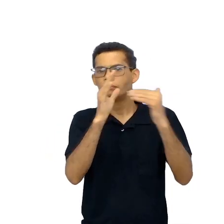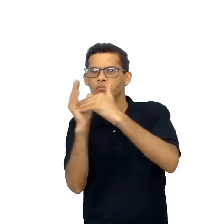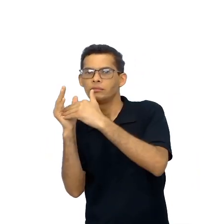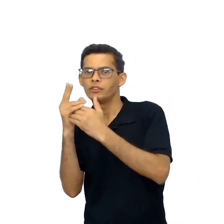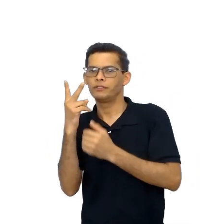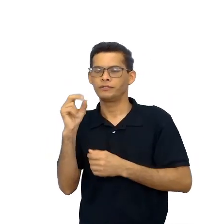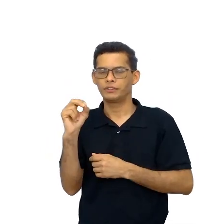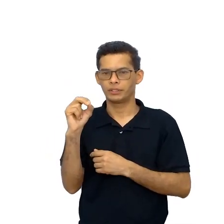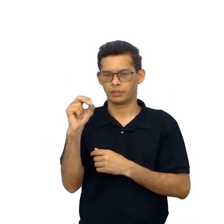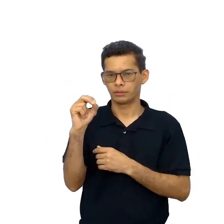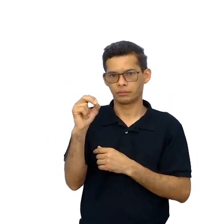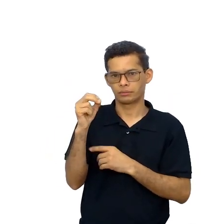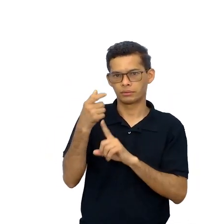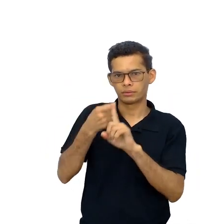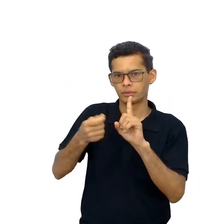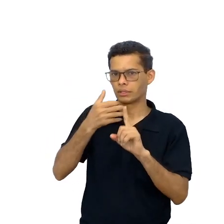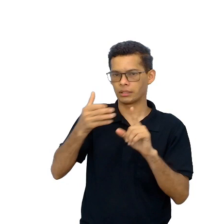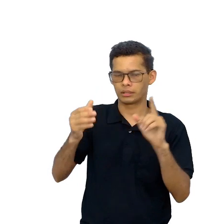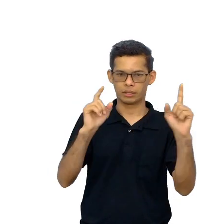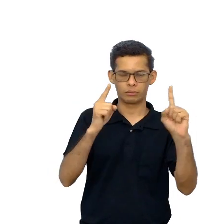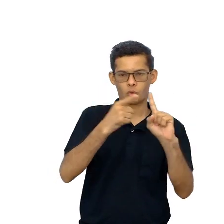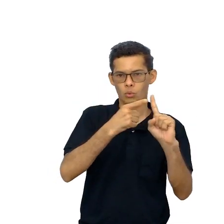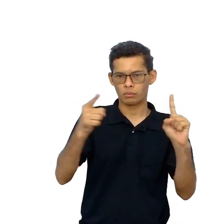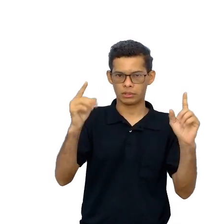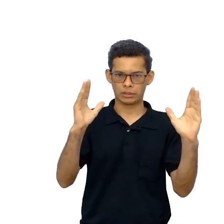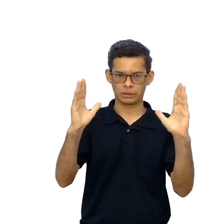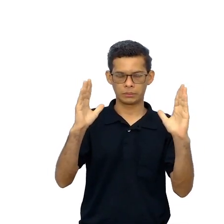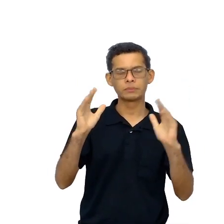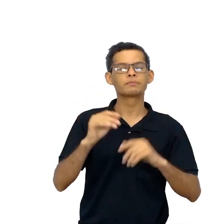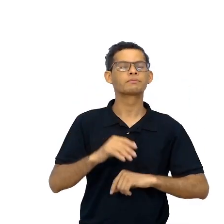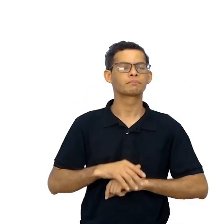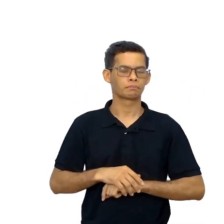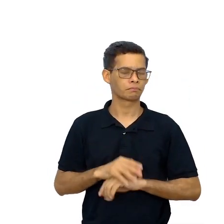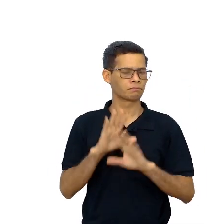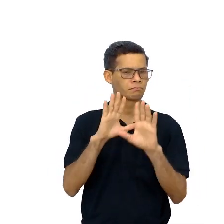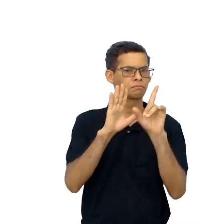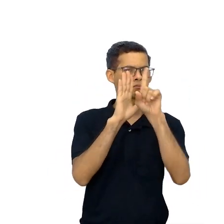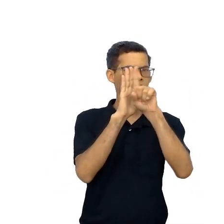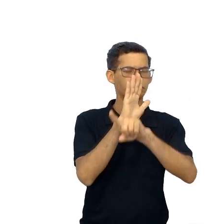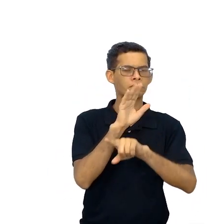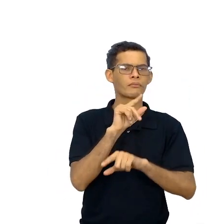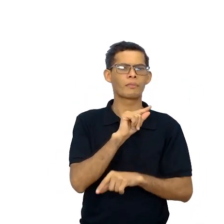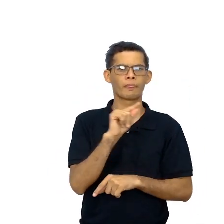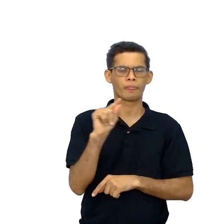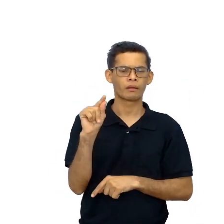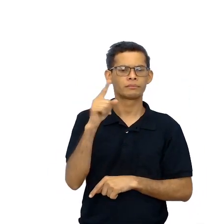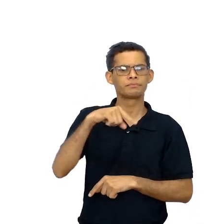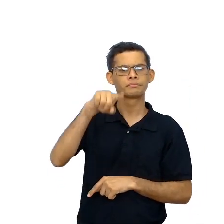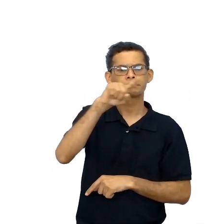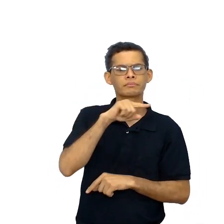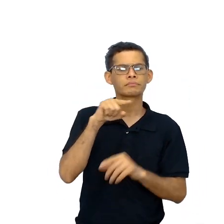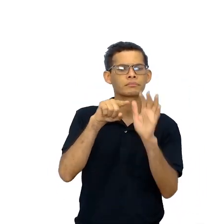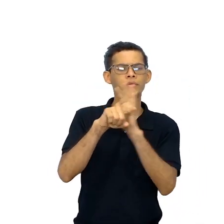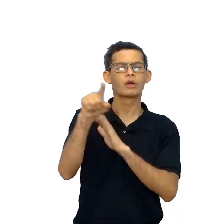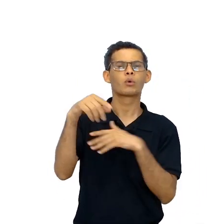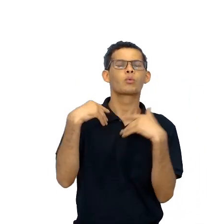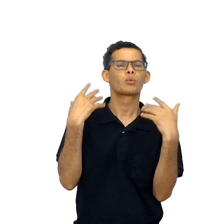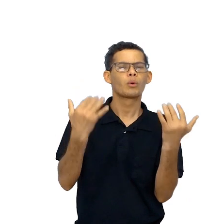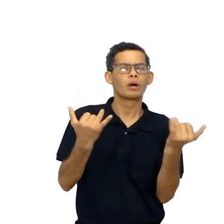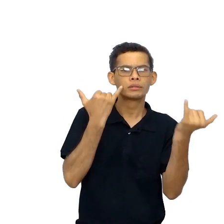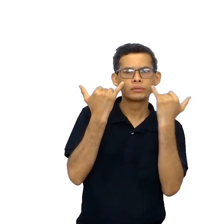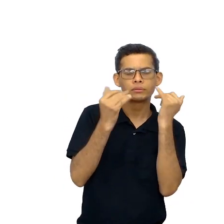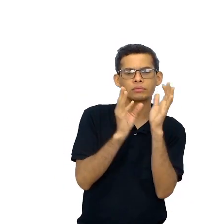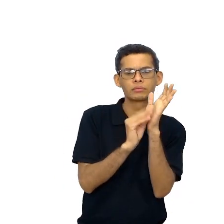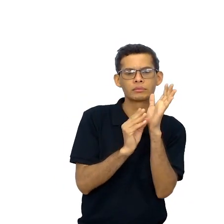dezembro, certo? Então, eu gostaria de fazer uma pergunta aqui para vocês, né? Quais são os dados e os